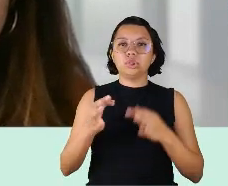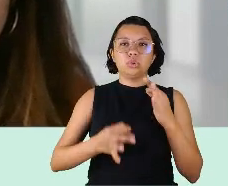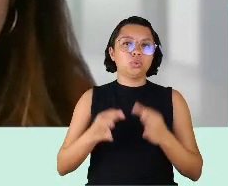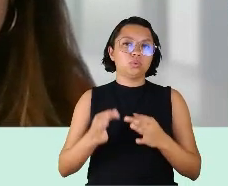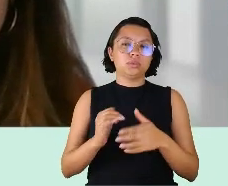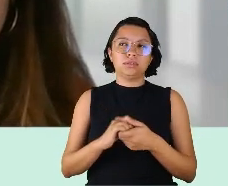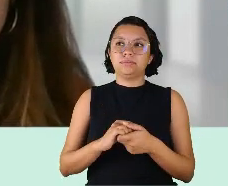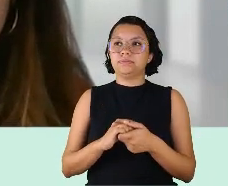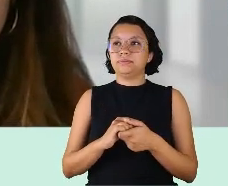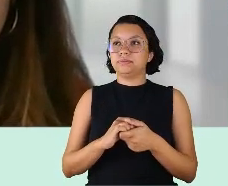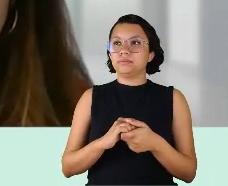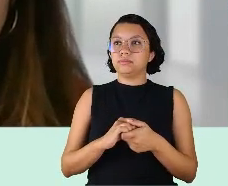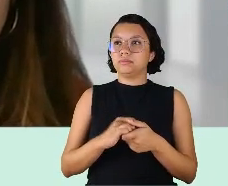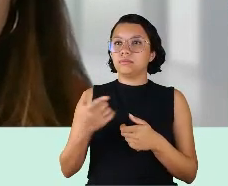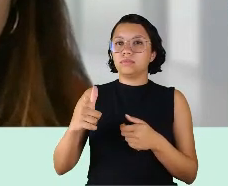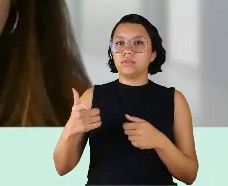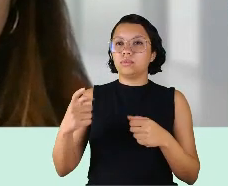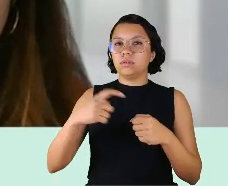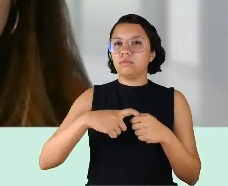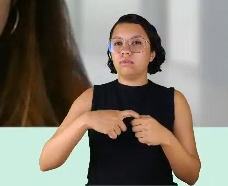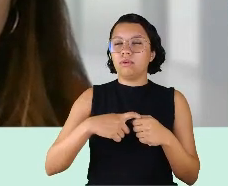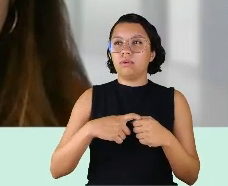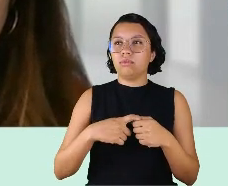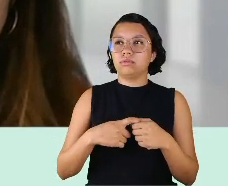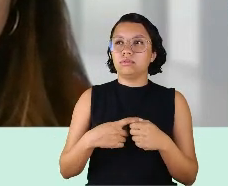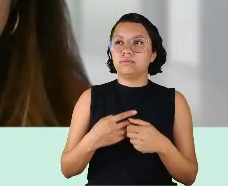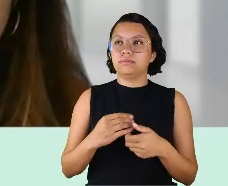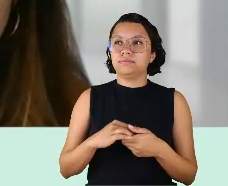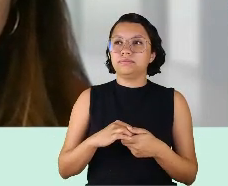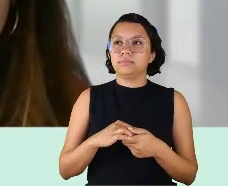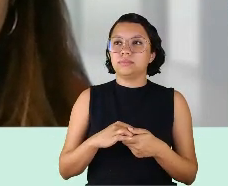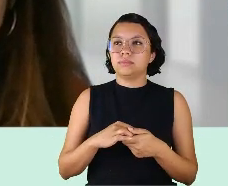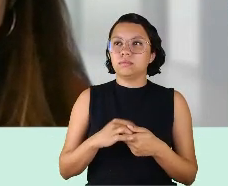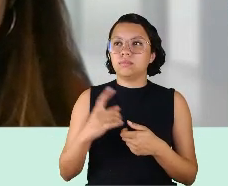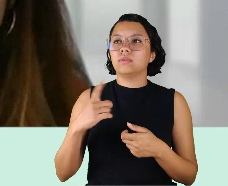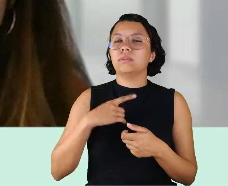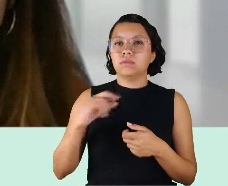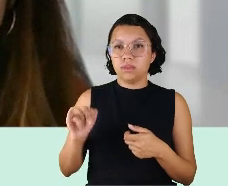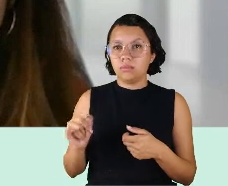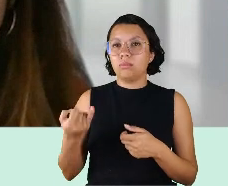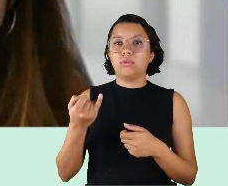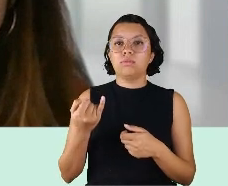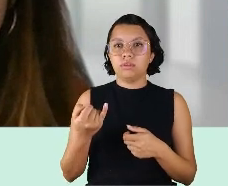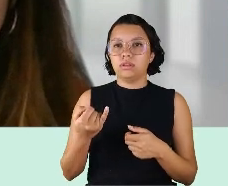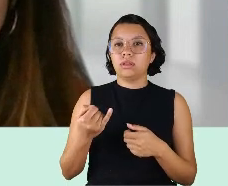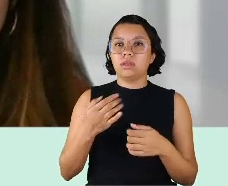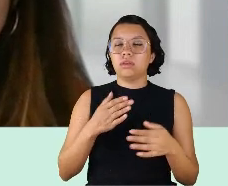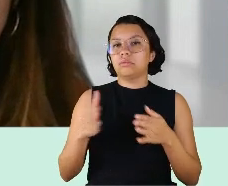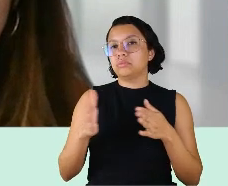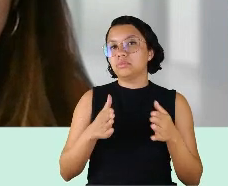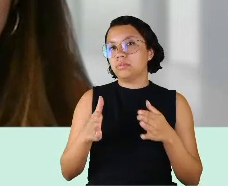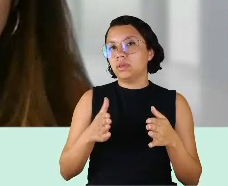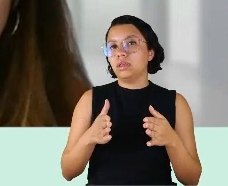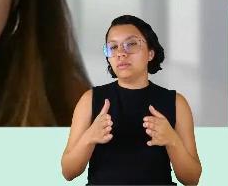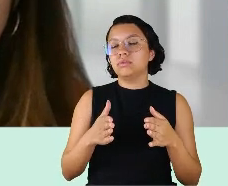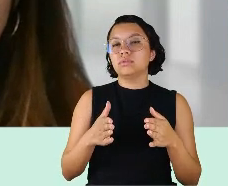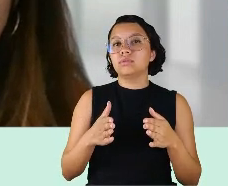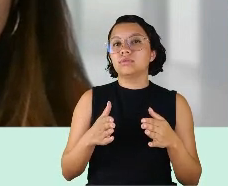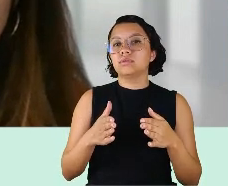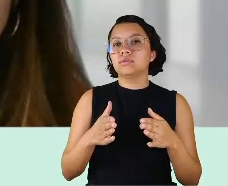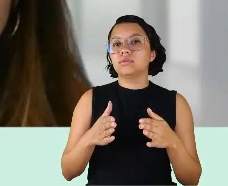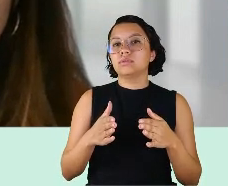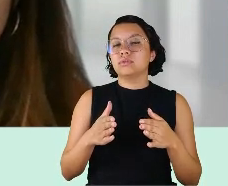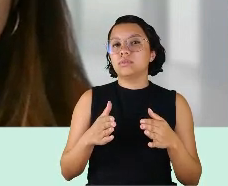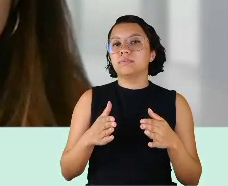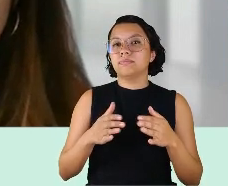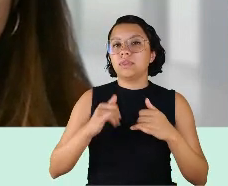e juízes, né, não tem volta, né, nós temos que aproveitar os meios eletrônicos que nós